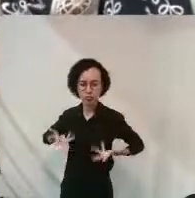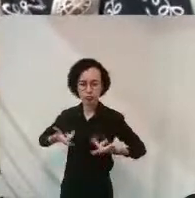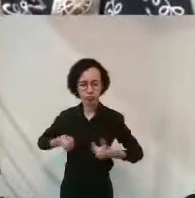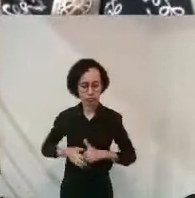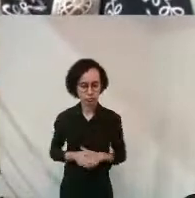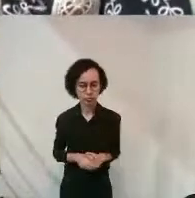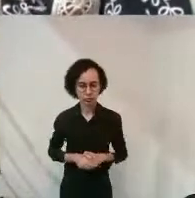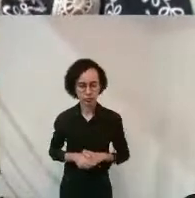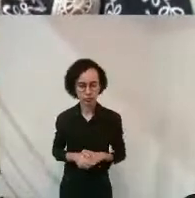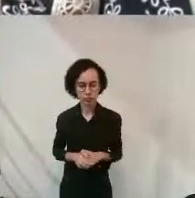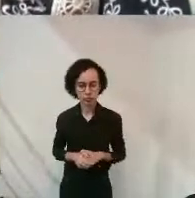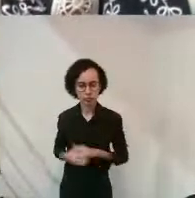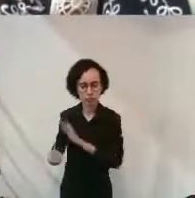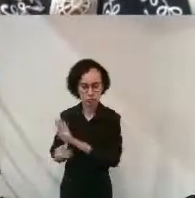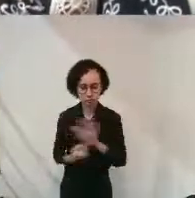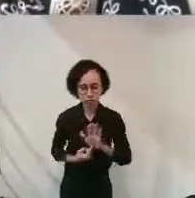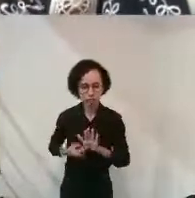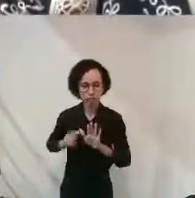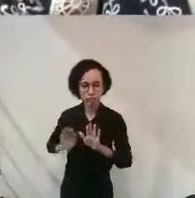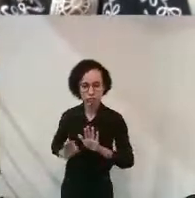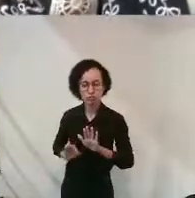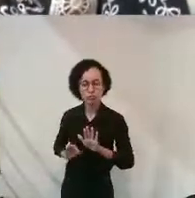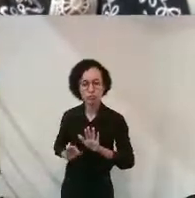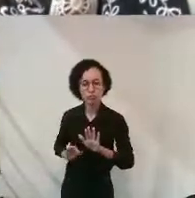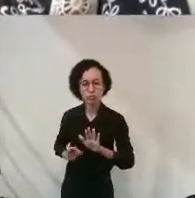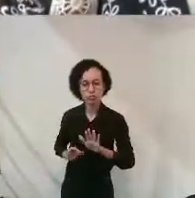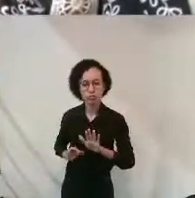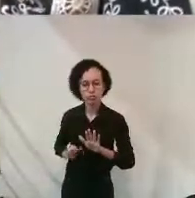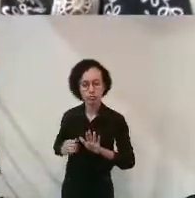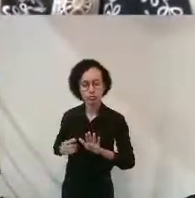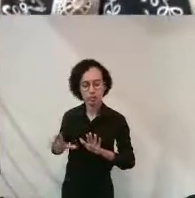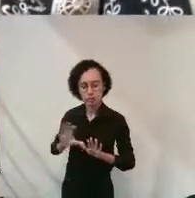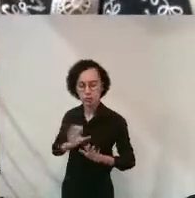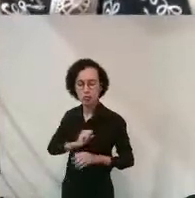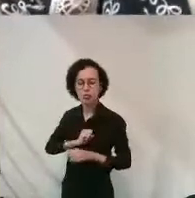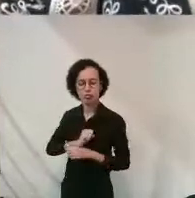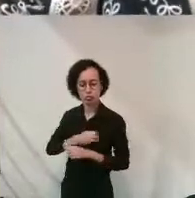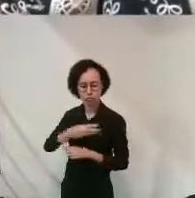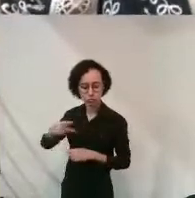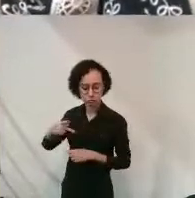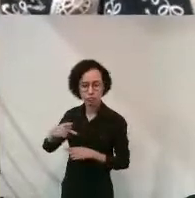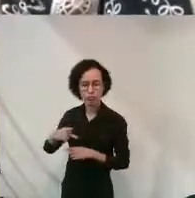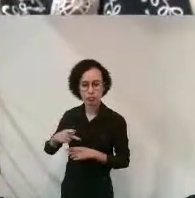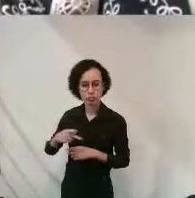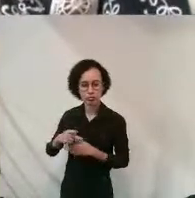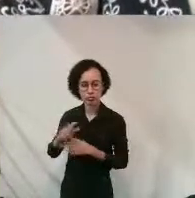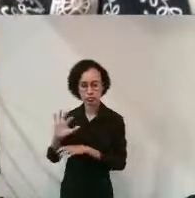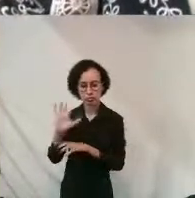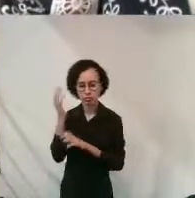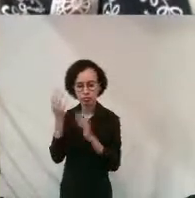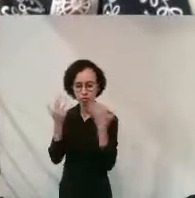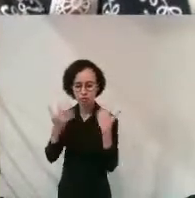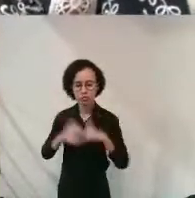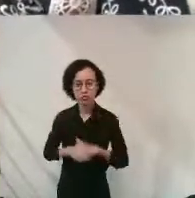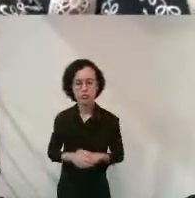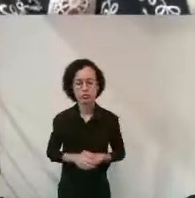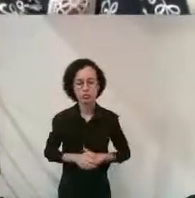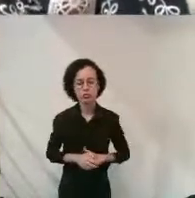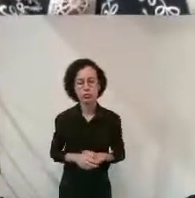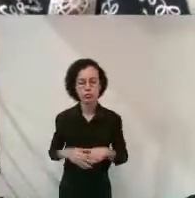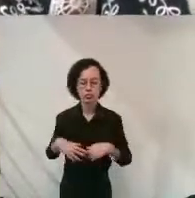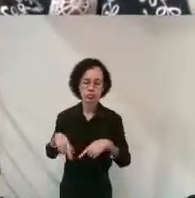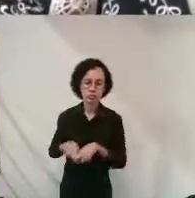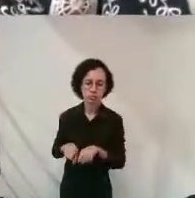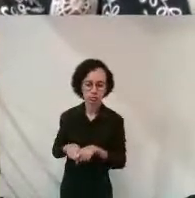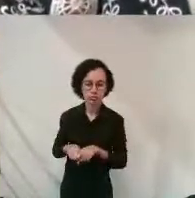que trazem justamente essa vocação e esse amor pelo Ministério Público, pelo meio ambiente, e